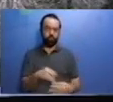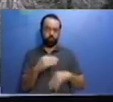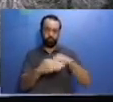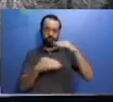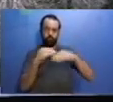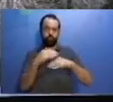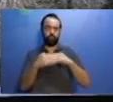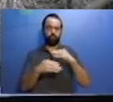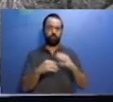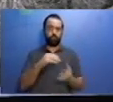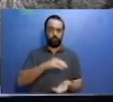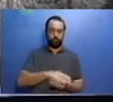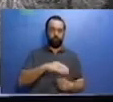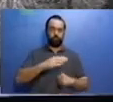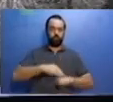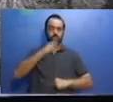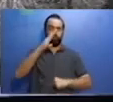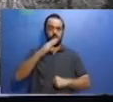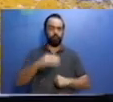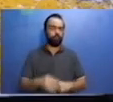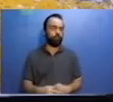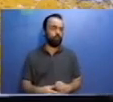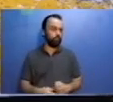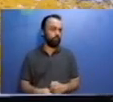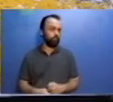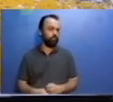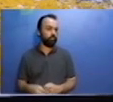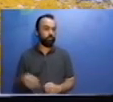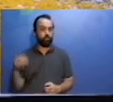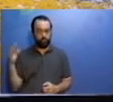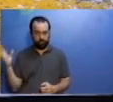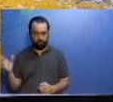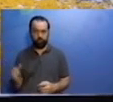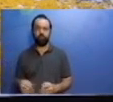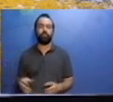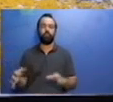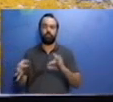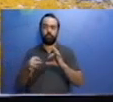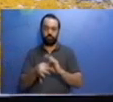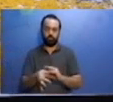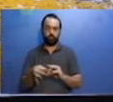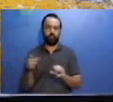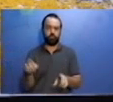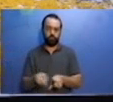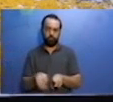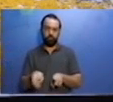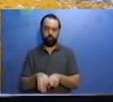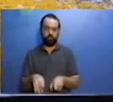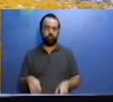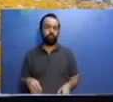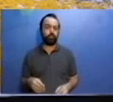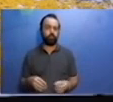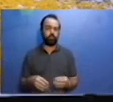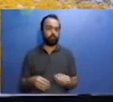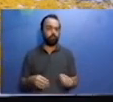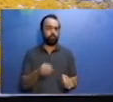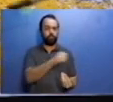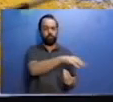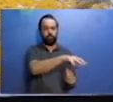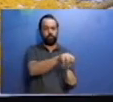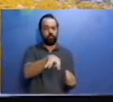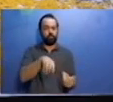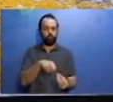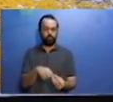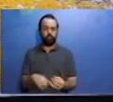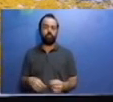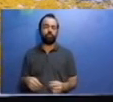desenvolveu mais, o vegetal, a grama. Uma outra associação entre fungo e outro ser vivo são